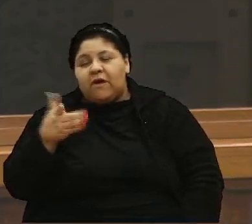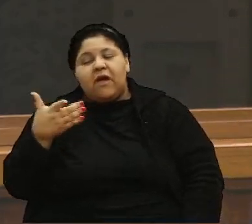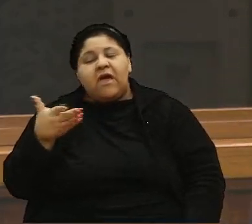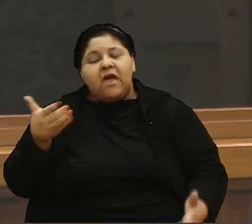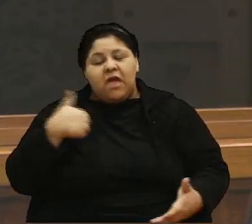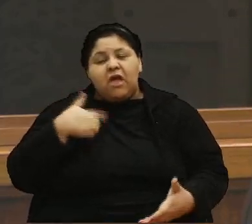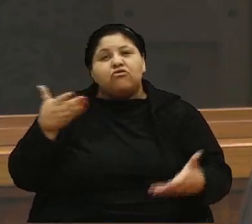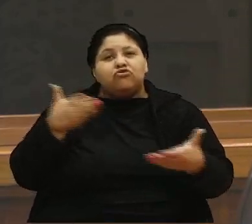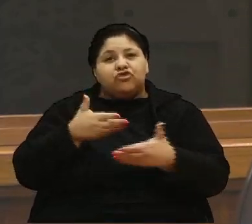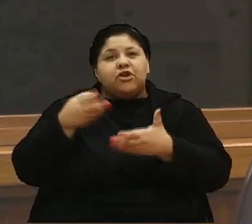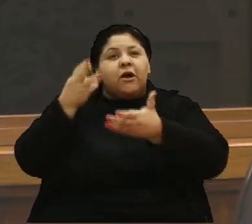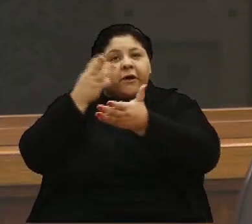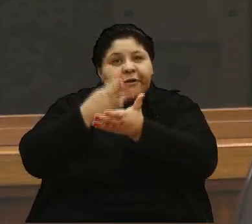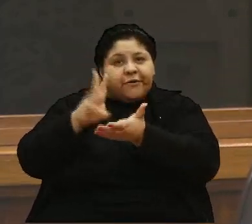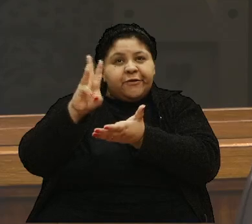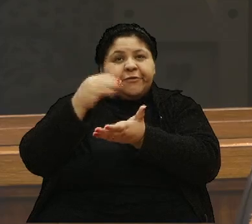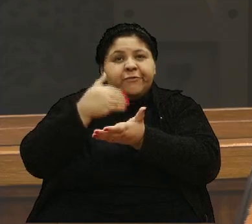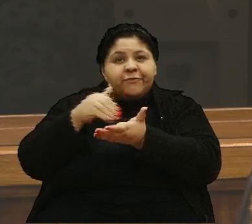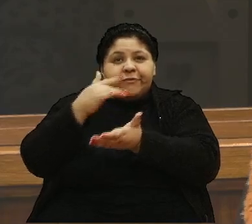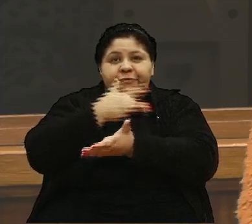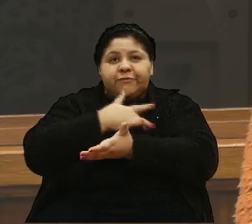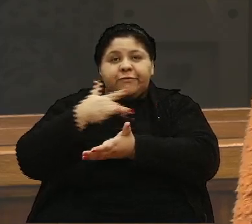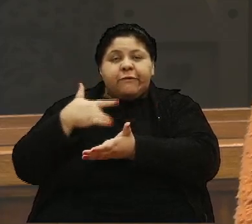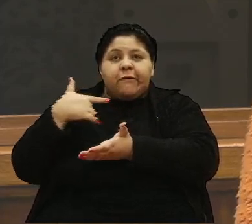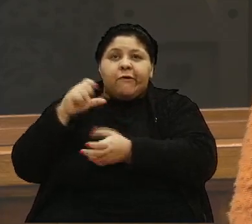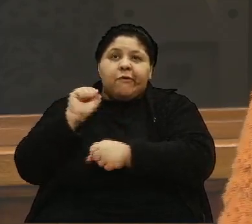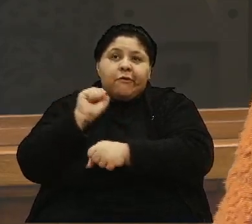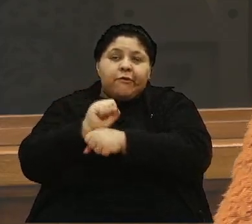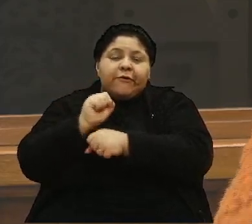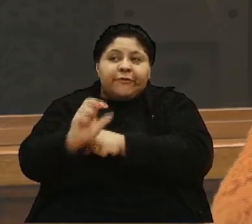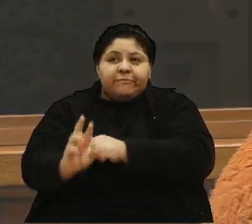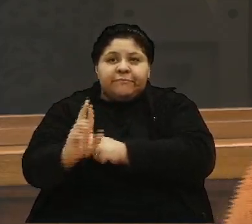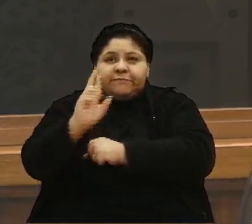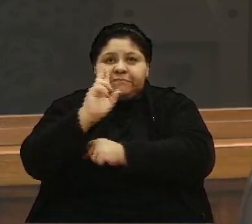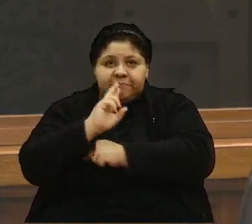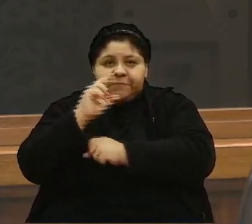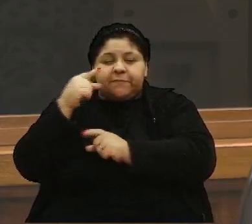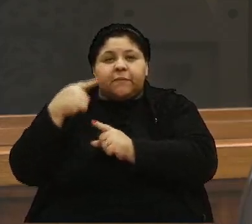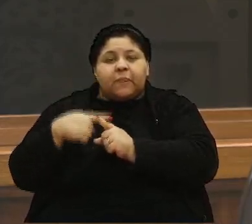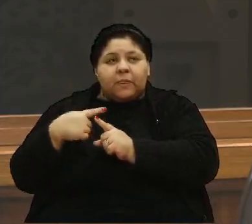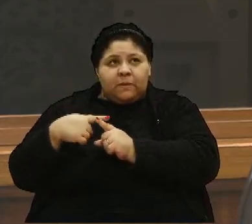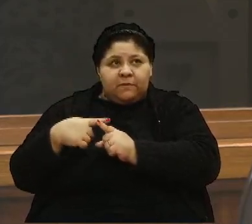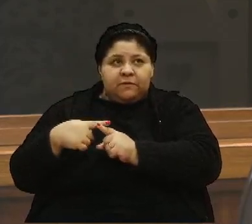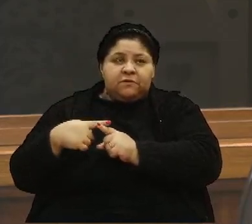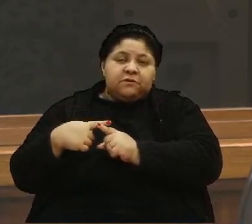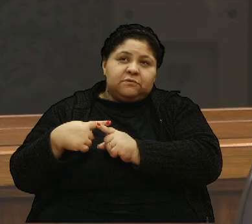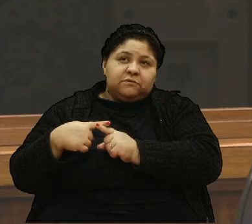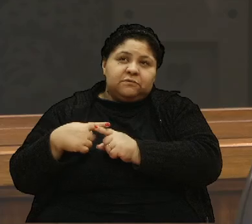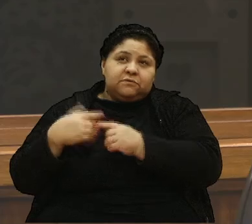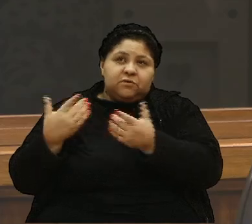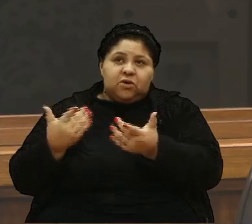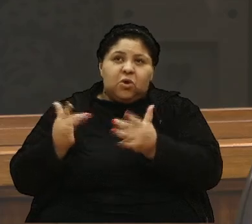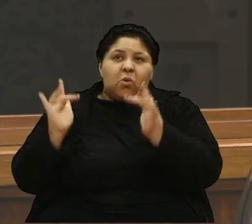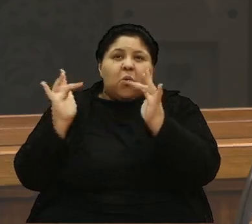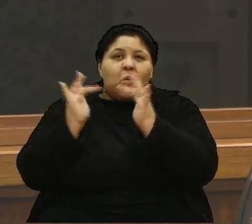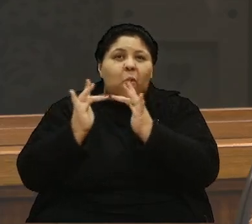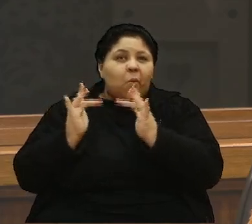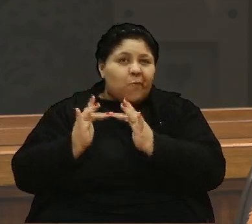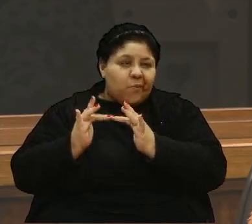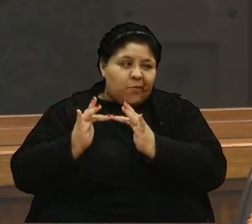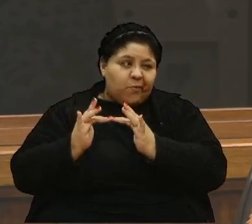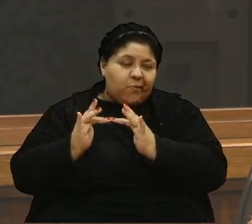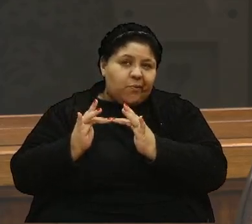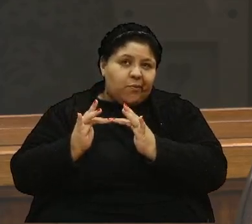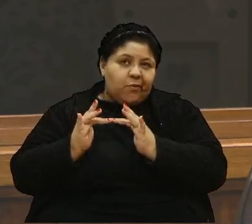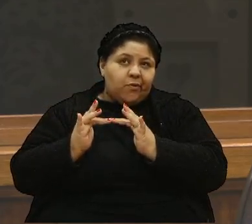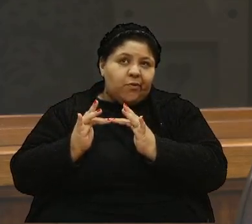secretário da Saúde, estou aguardando o retorno, porque em contato com